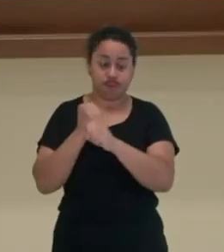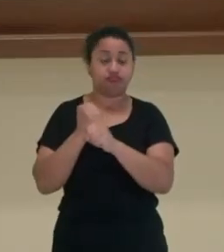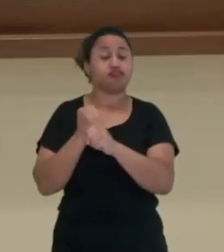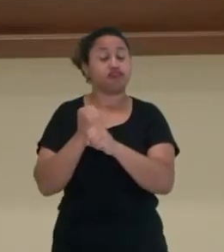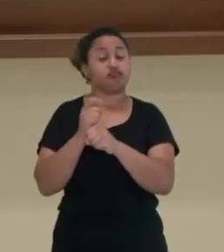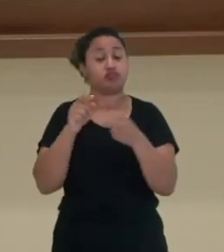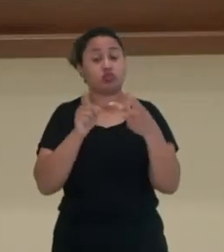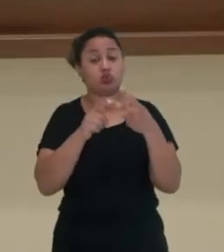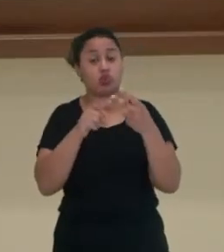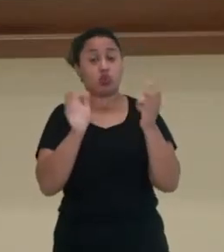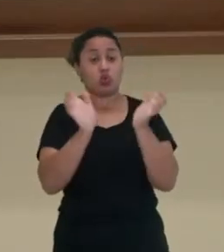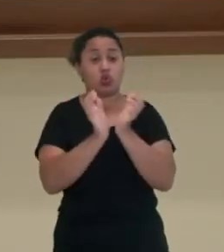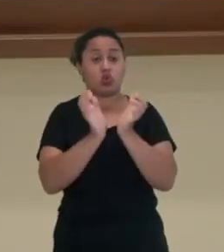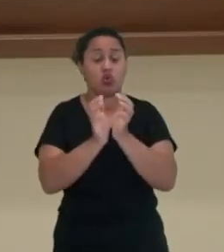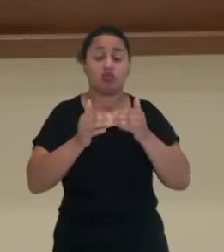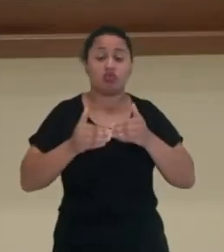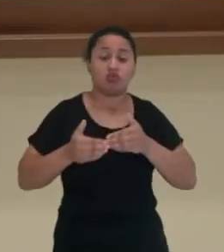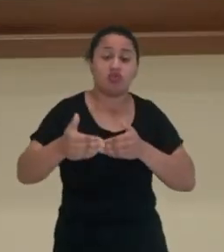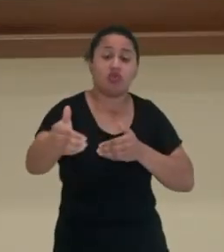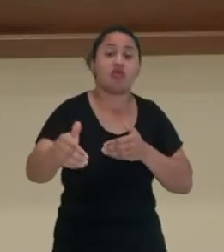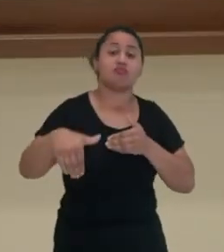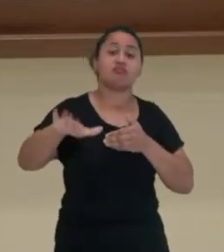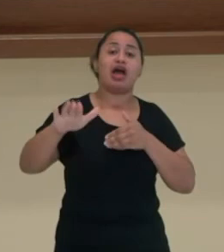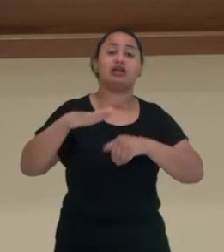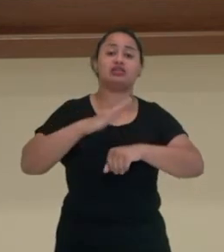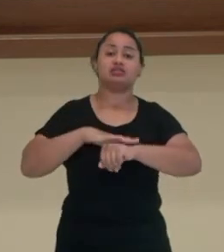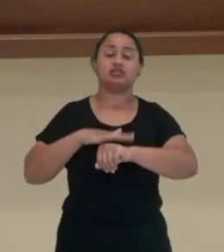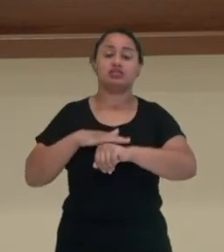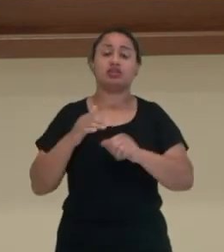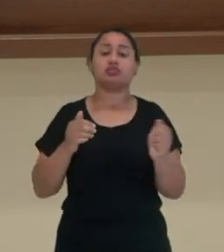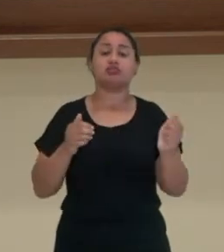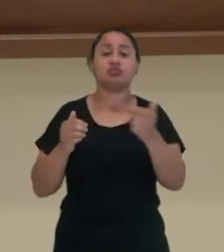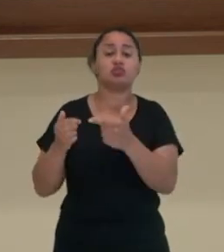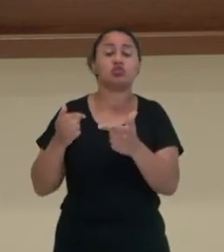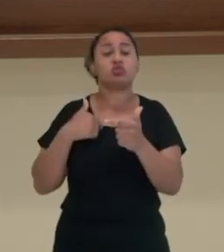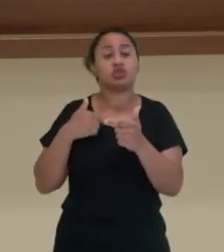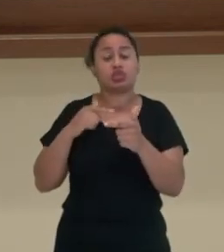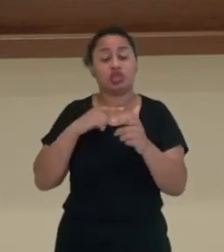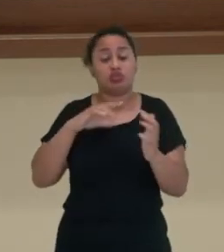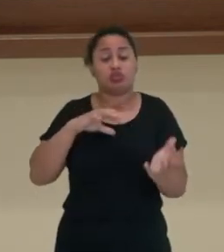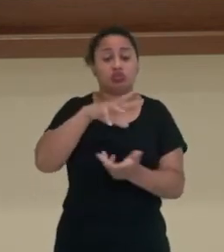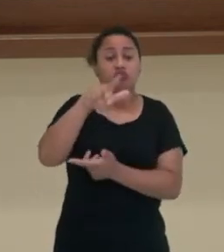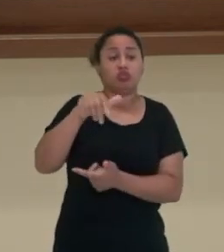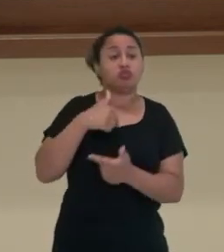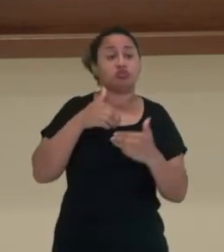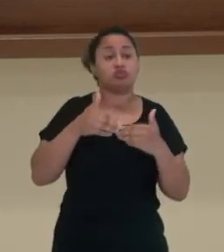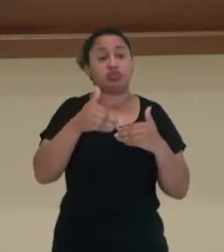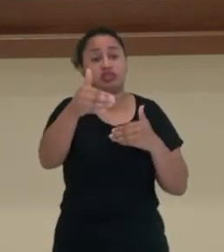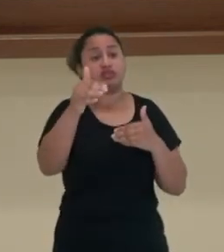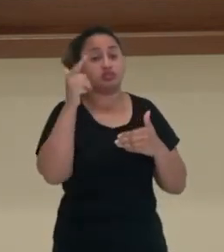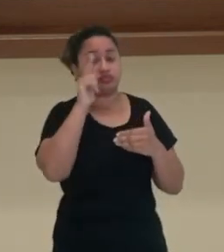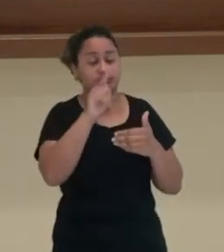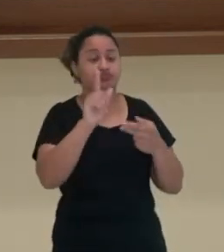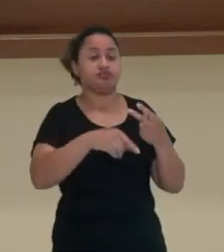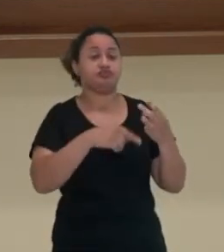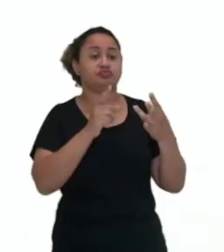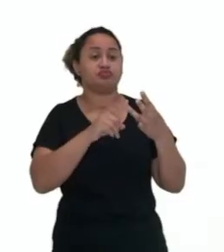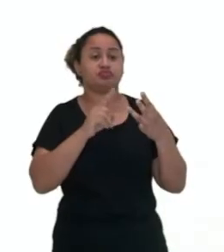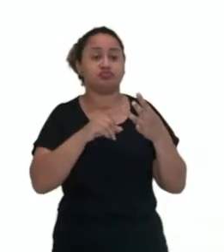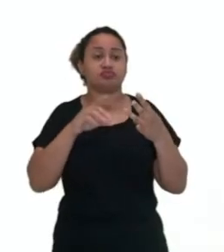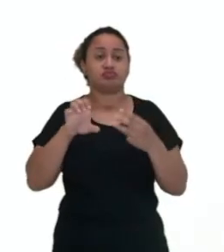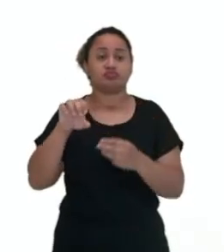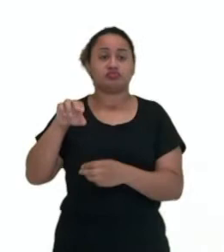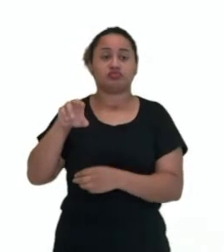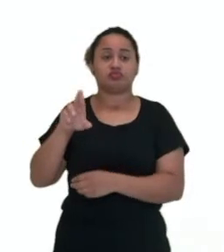que viveu mais tempo no planeta, cerca de 6 vezes mais do que a nossa espécie, Então foi a espécie aí que mais dominou ali. O Homo ergaster é uma